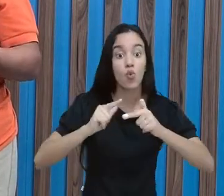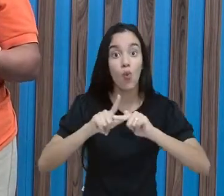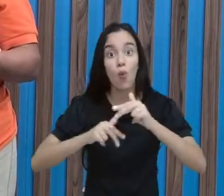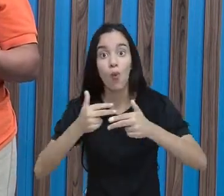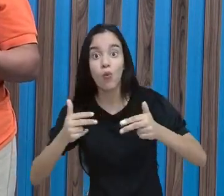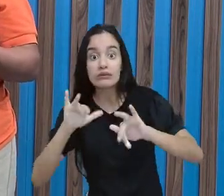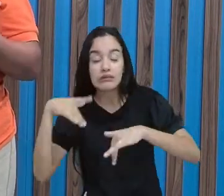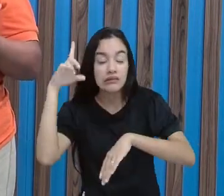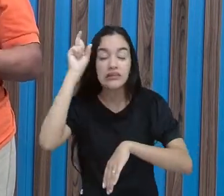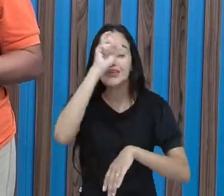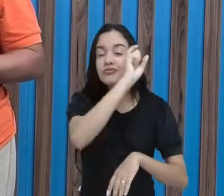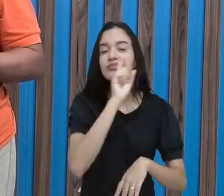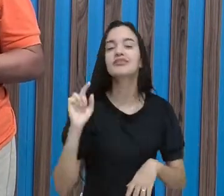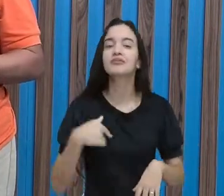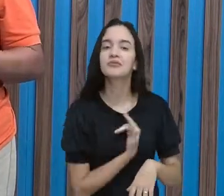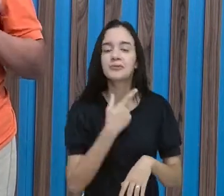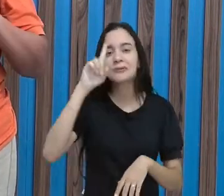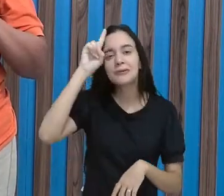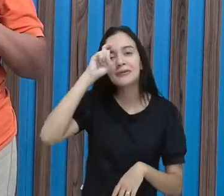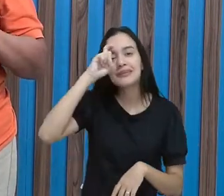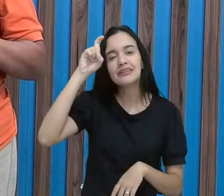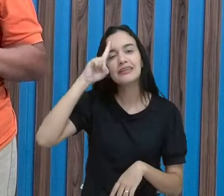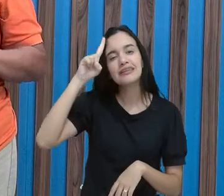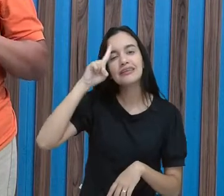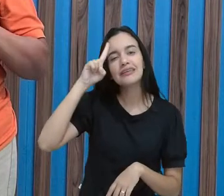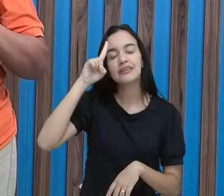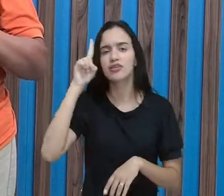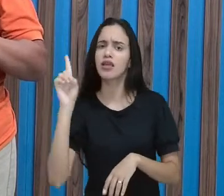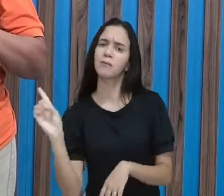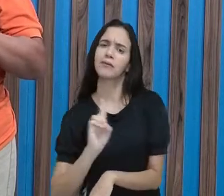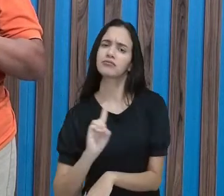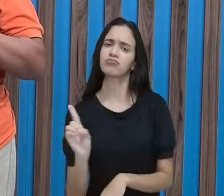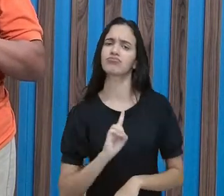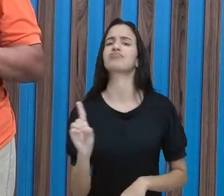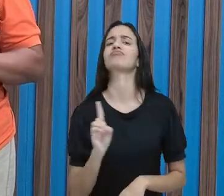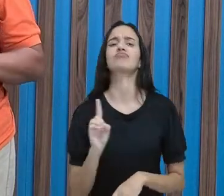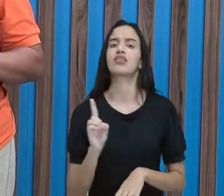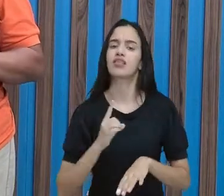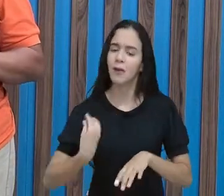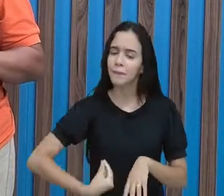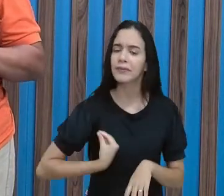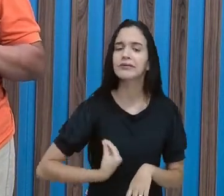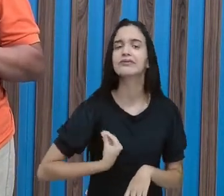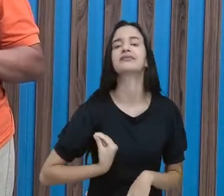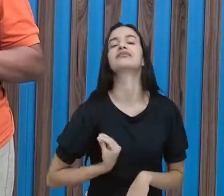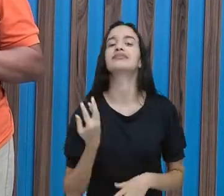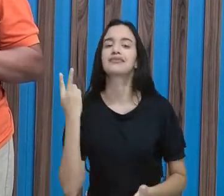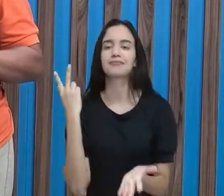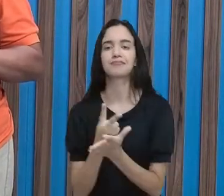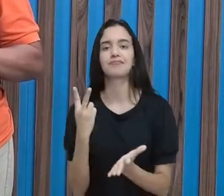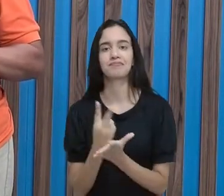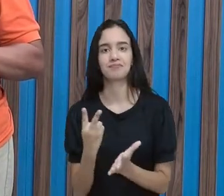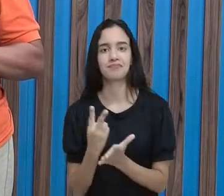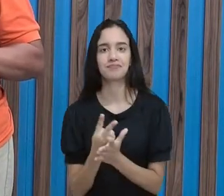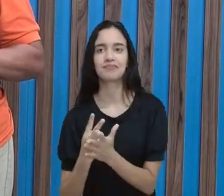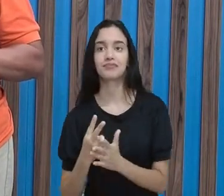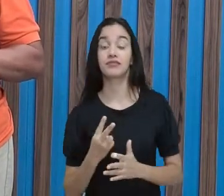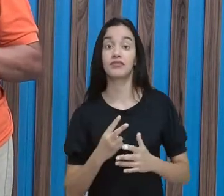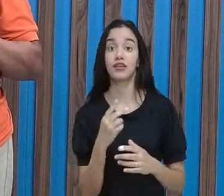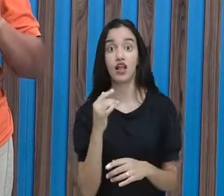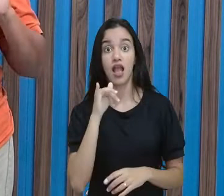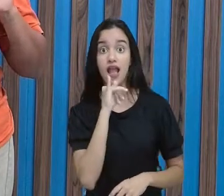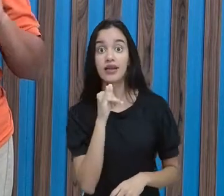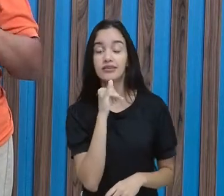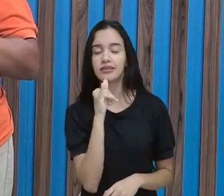difíceis do nosso dia a dia. Mas não, a tecnologia ela está bem presente, sempre. Por